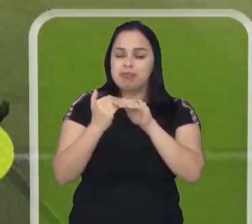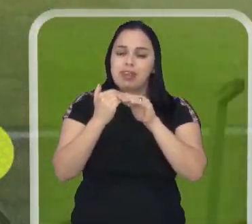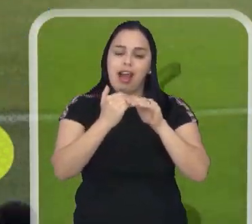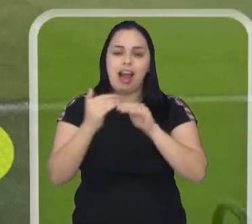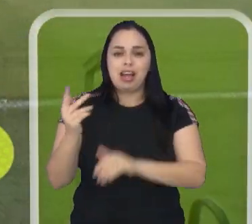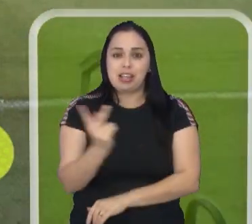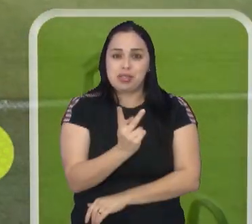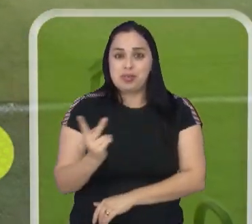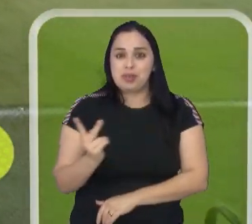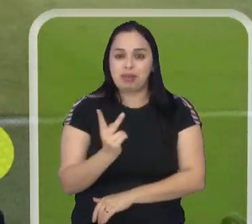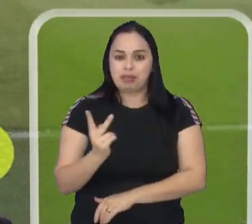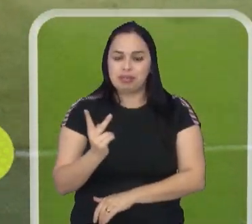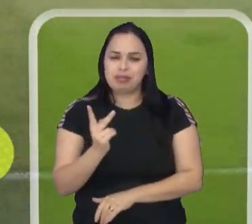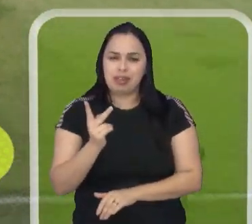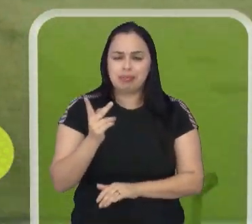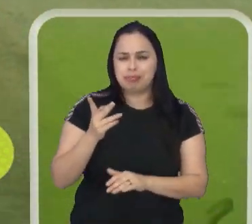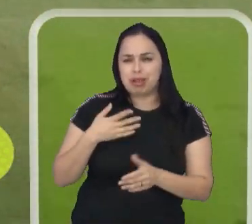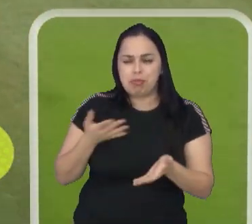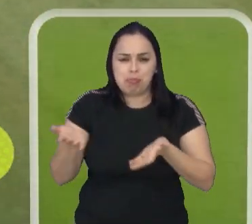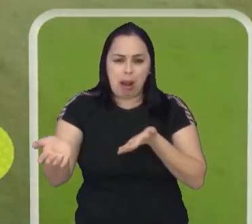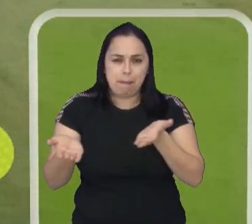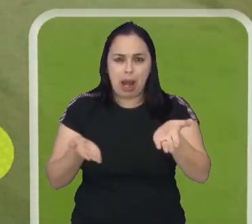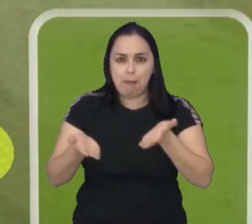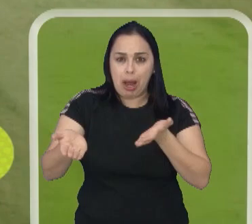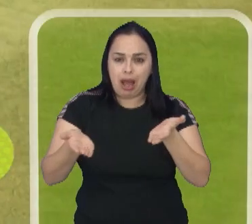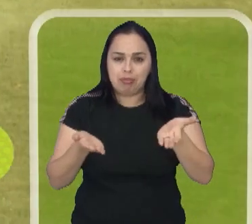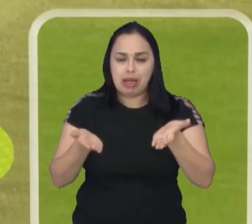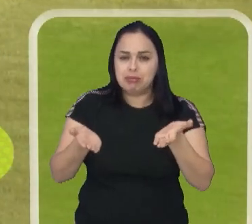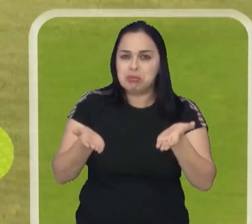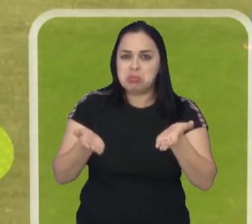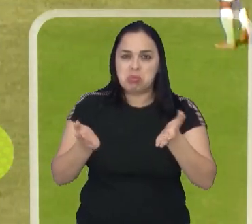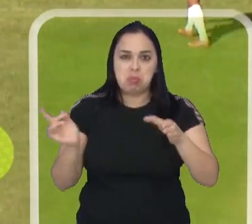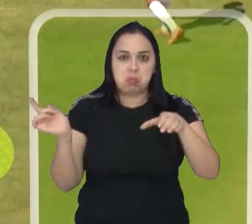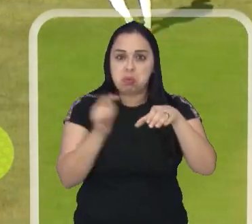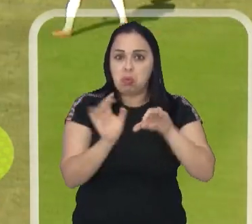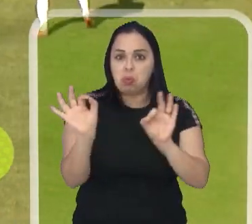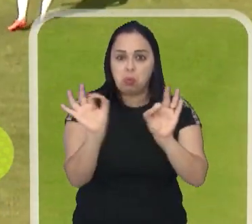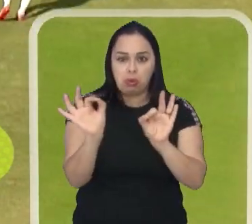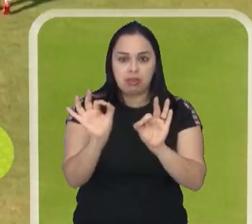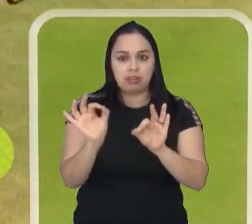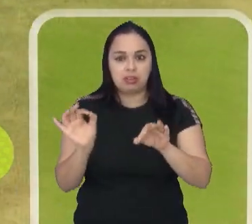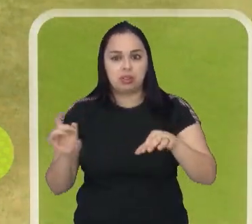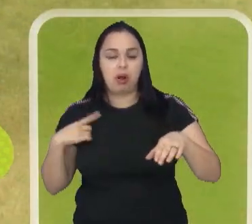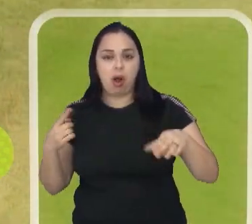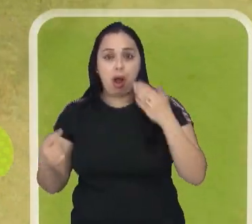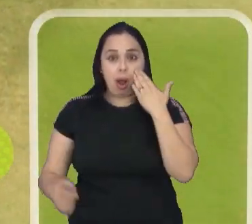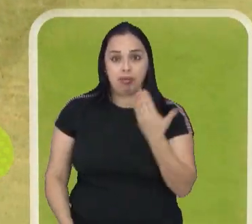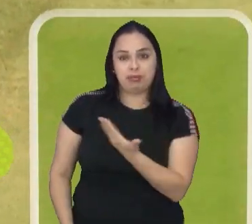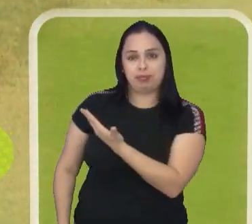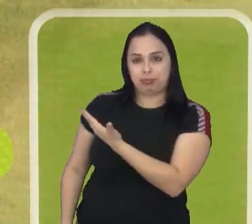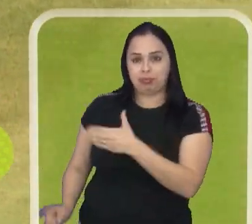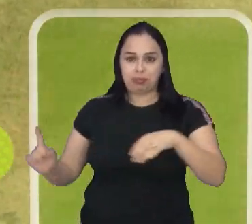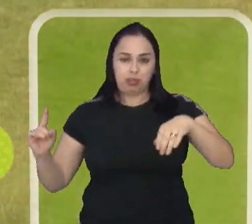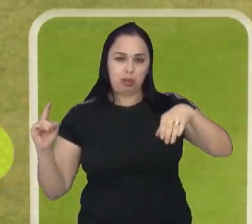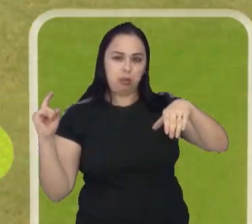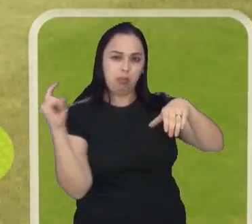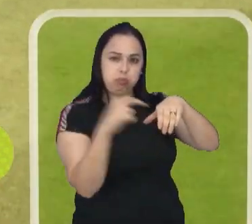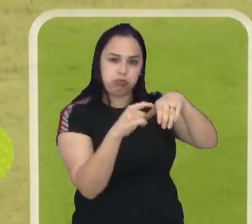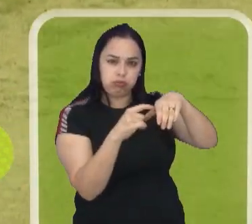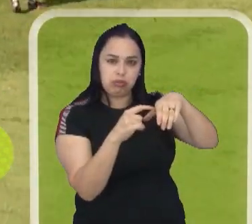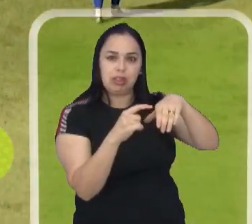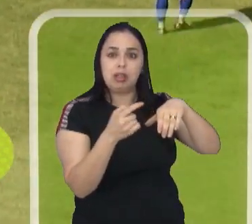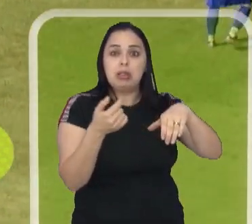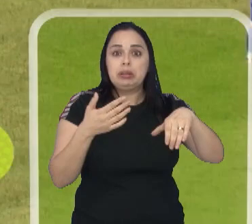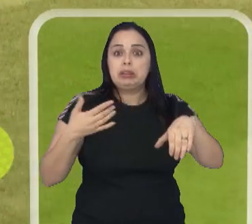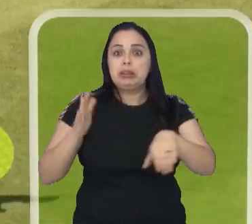duas equipes se estudando, mas sem tomar iniciativa. O primeiro chute do jogo foi esse aí do Desportivo Brasil, aos